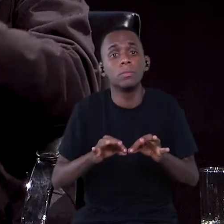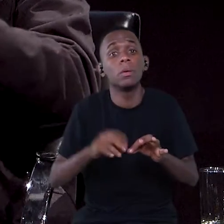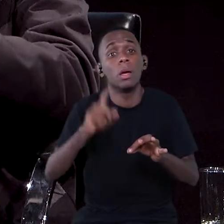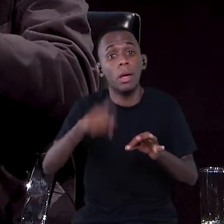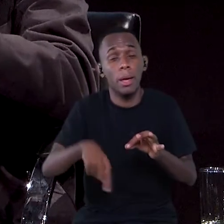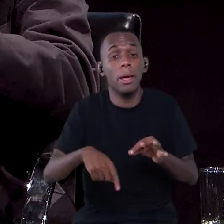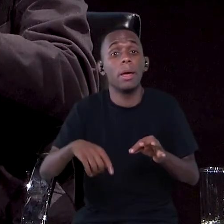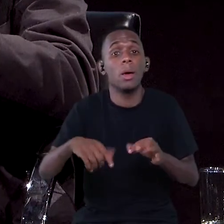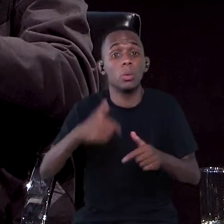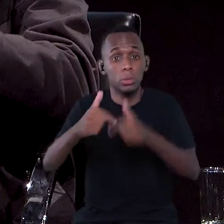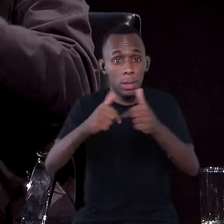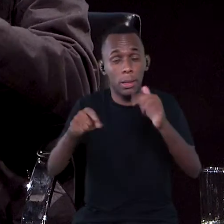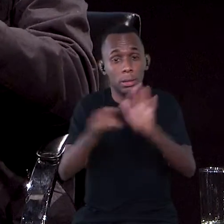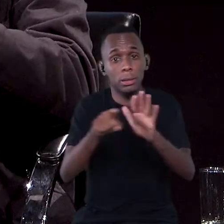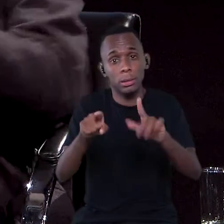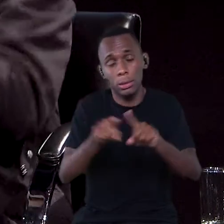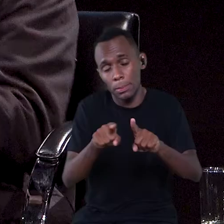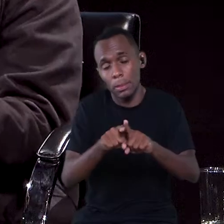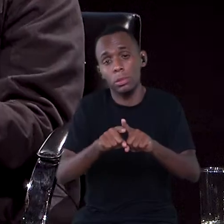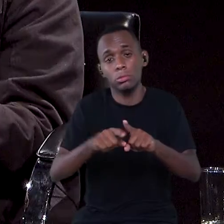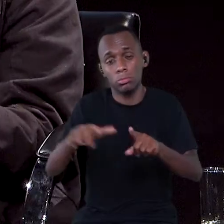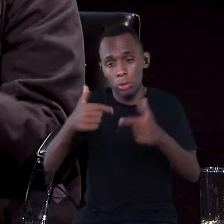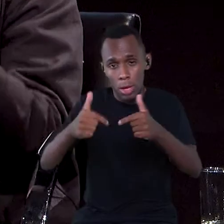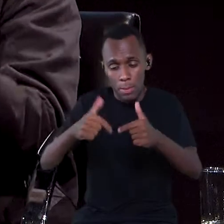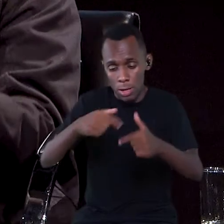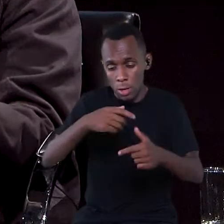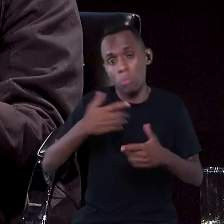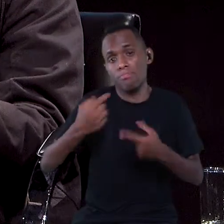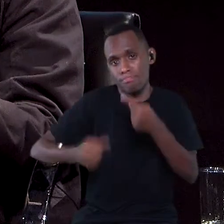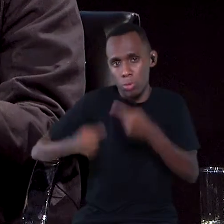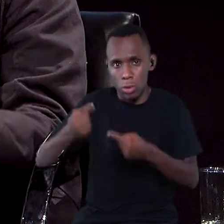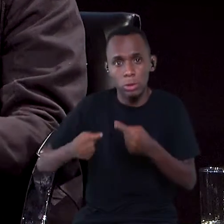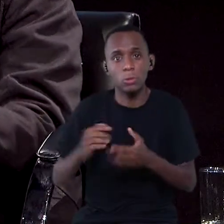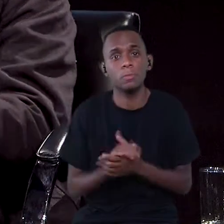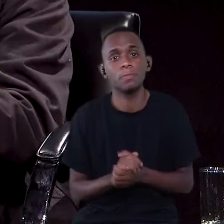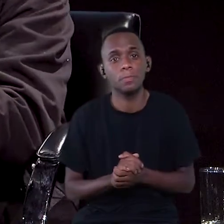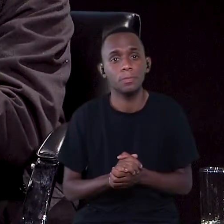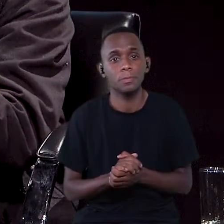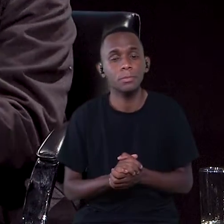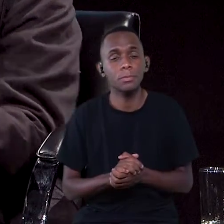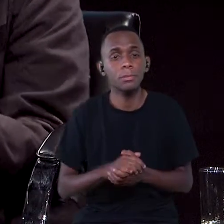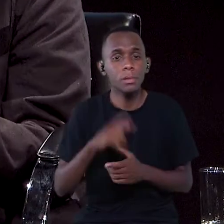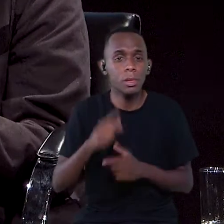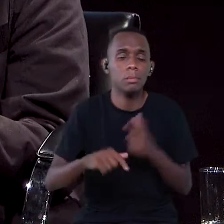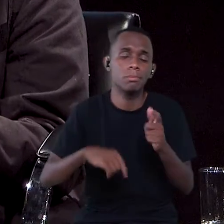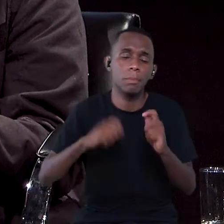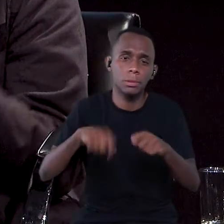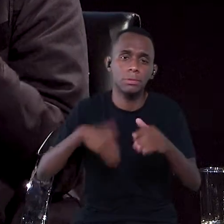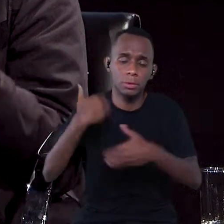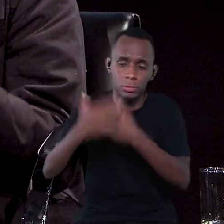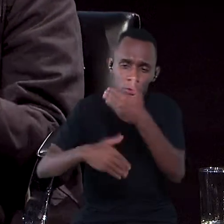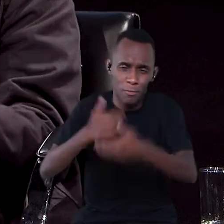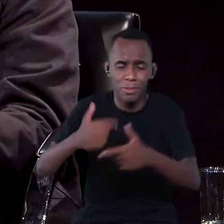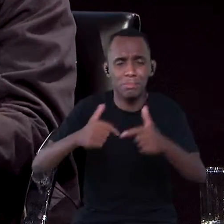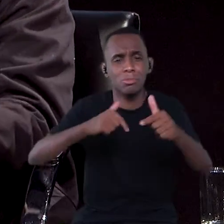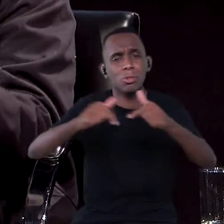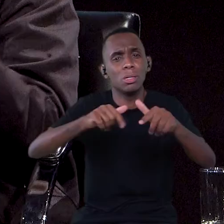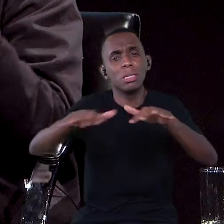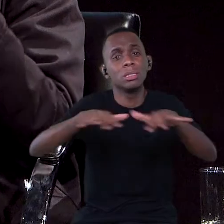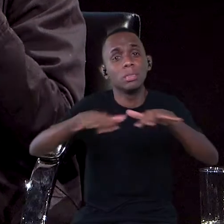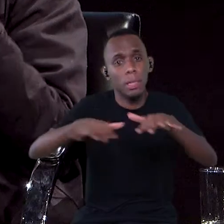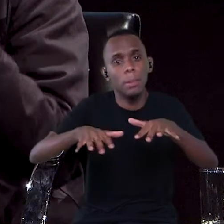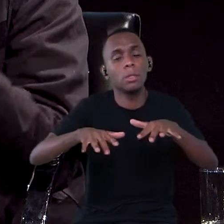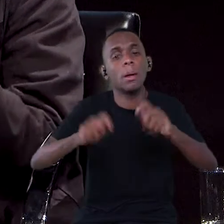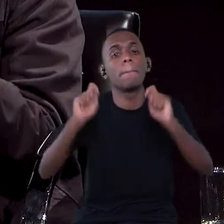uma ação política. Isso vai permitir o quê? A partir da garantia do território, o desenvolvimento de uma série de ações, desde a garantia